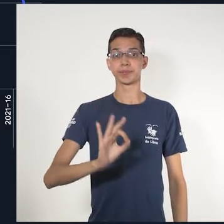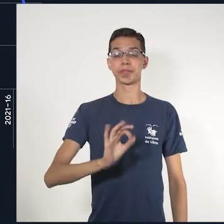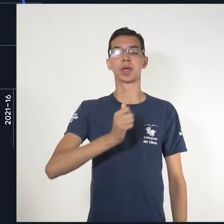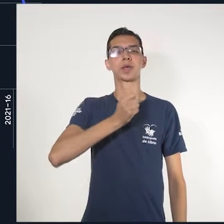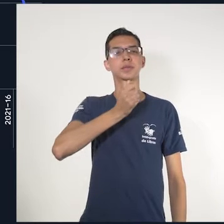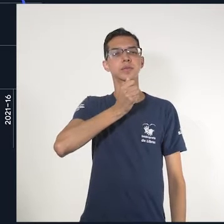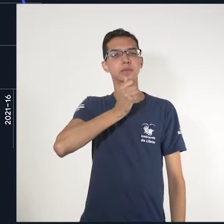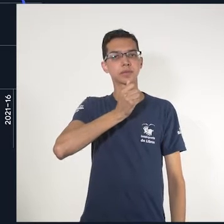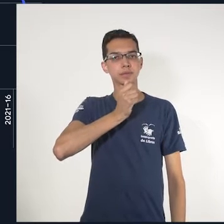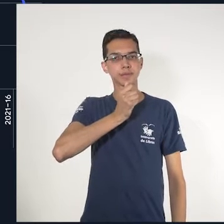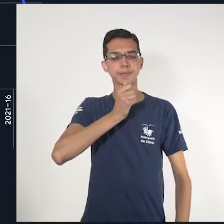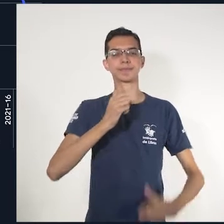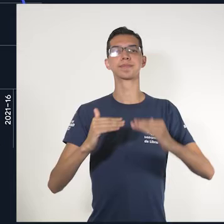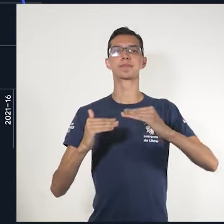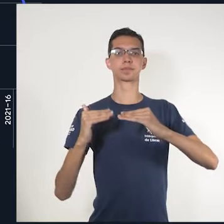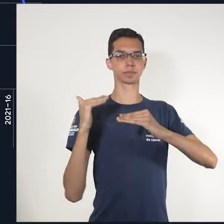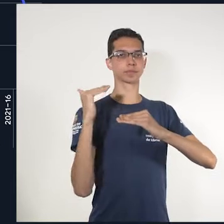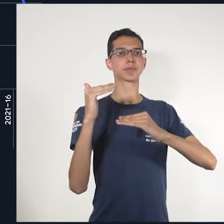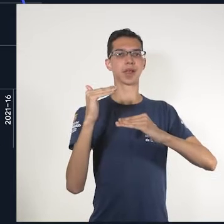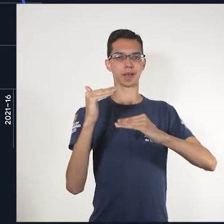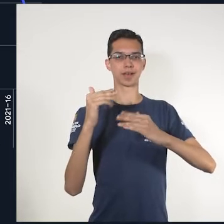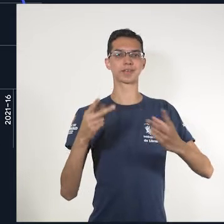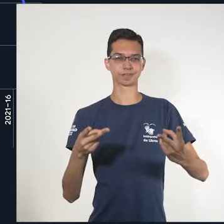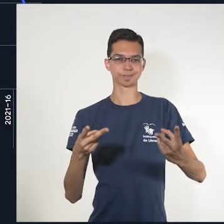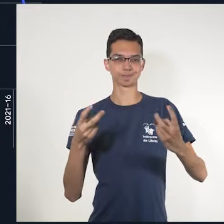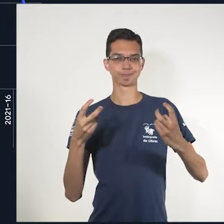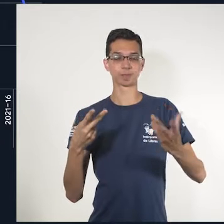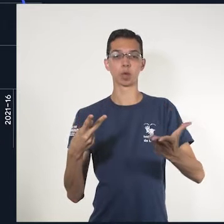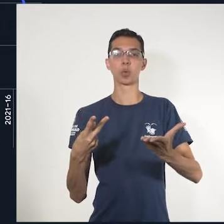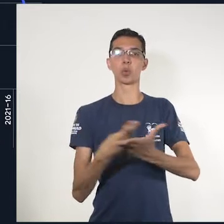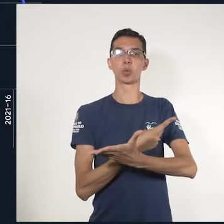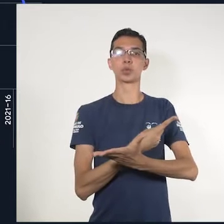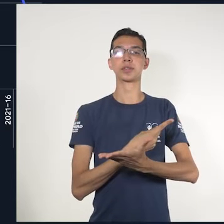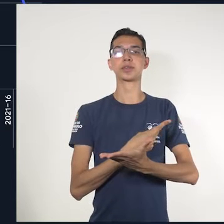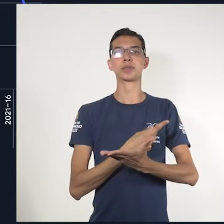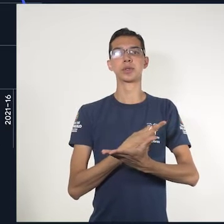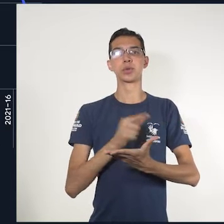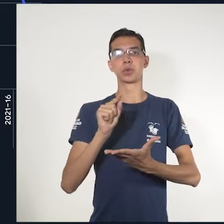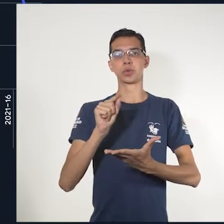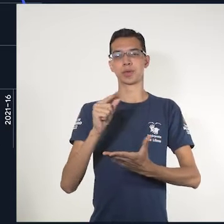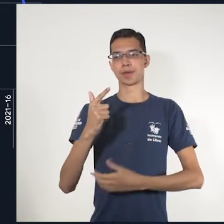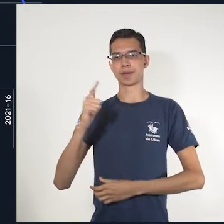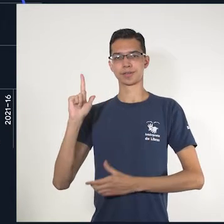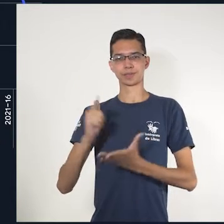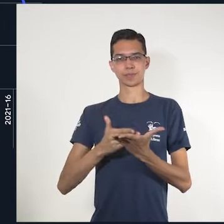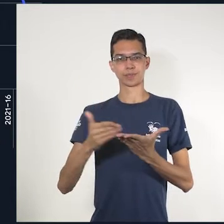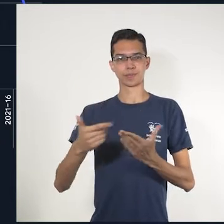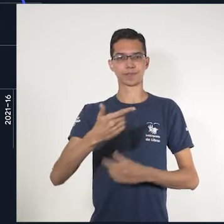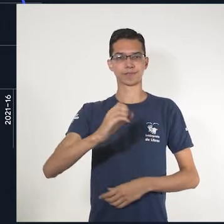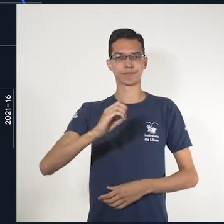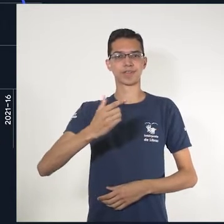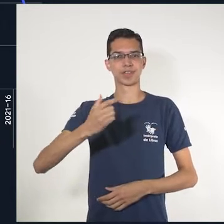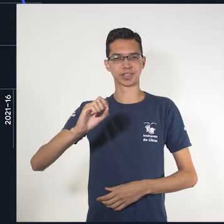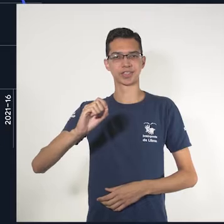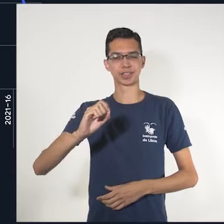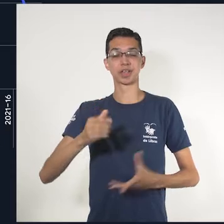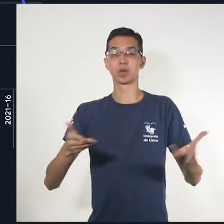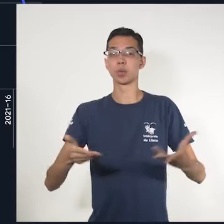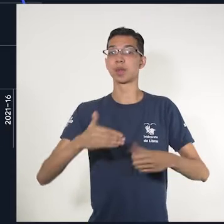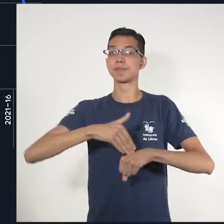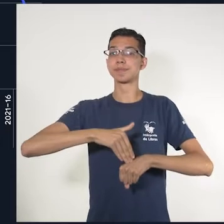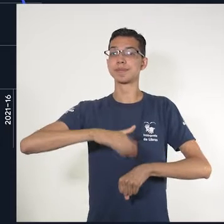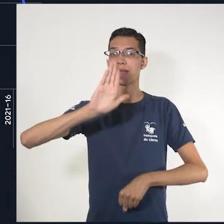alto do que o coeficiente de incidência por 100 mil habitantes no pico da pandemia de 2020, né?